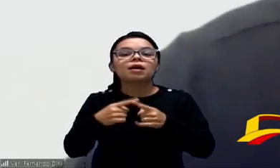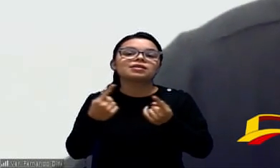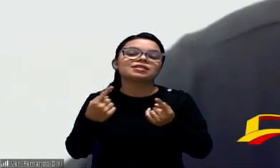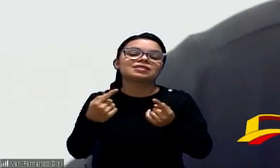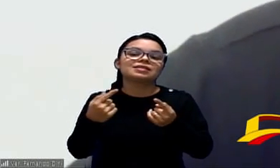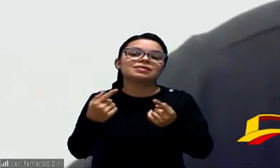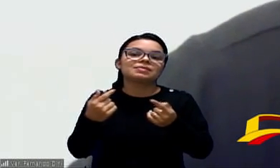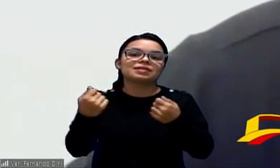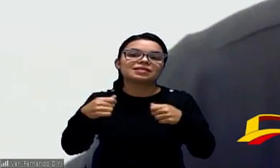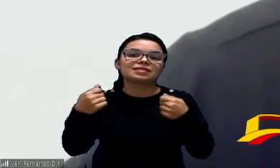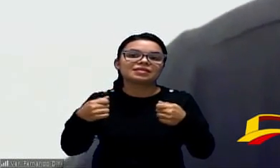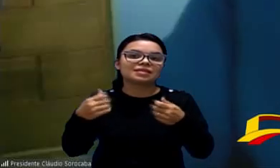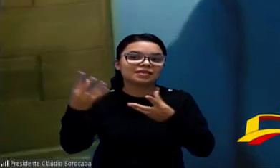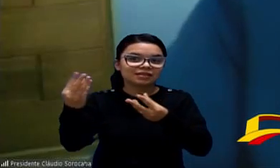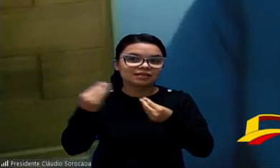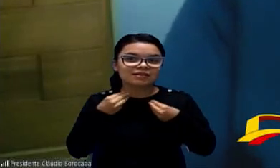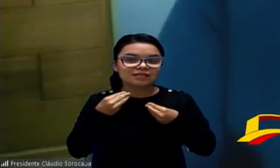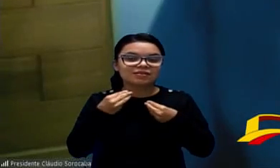França.